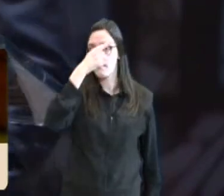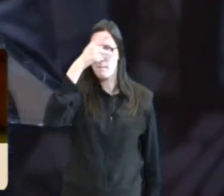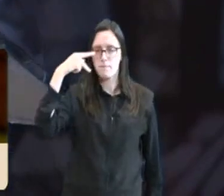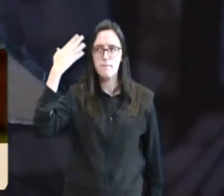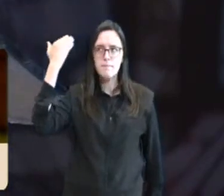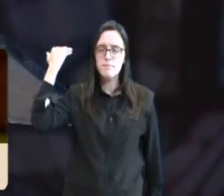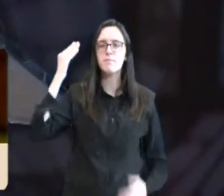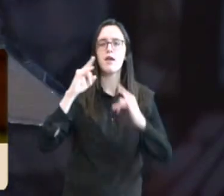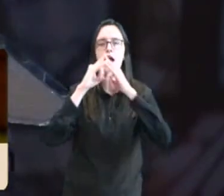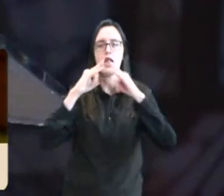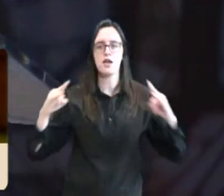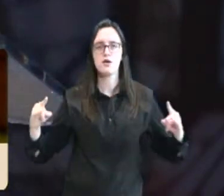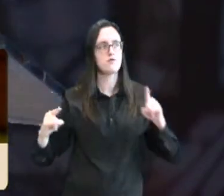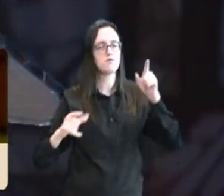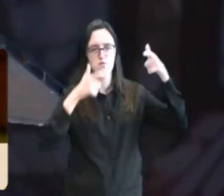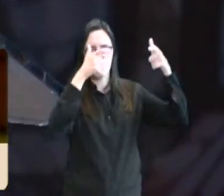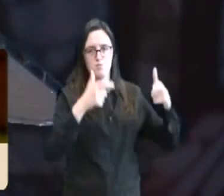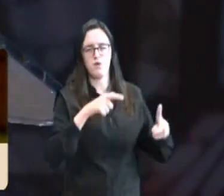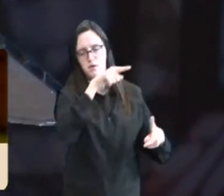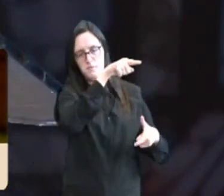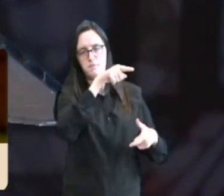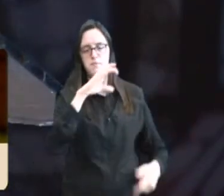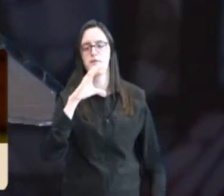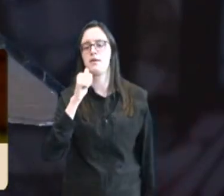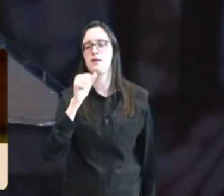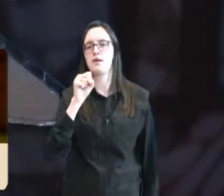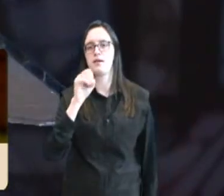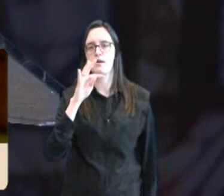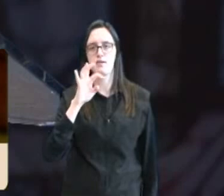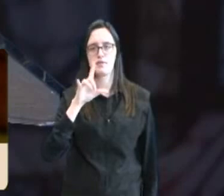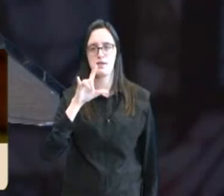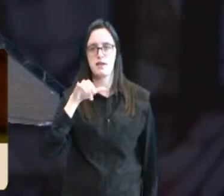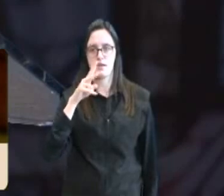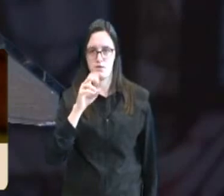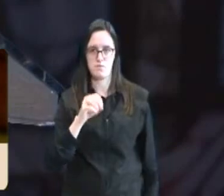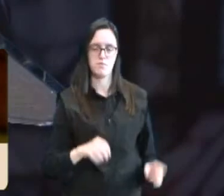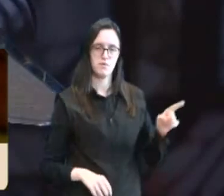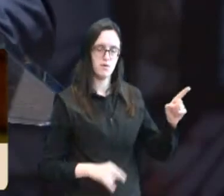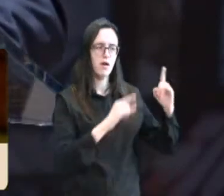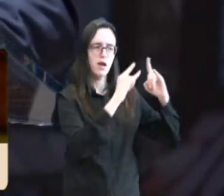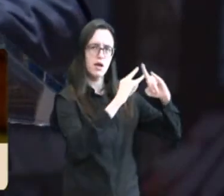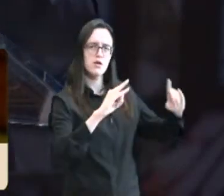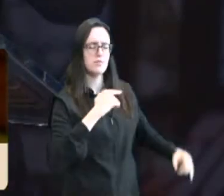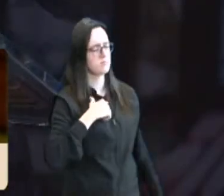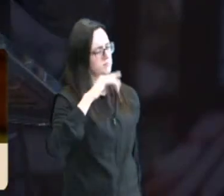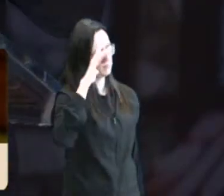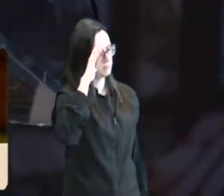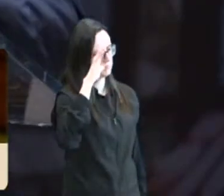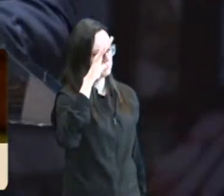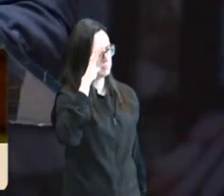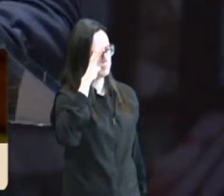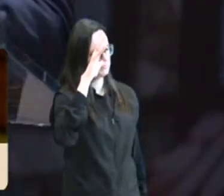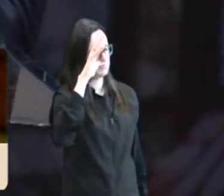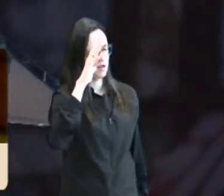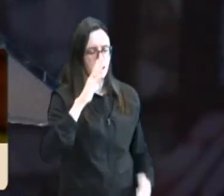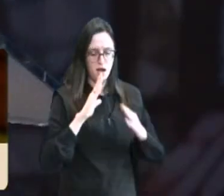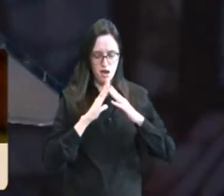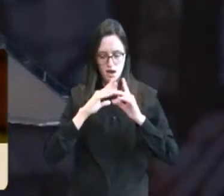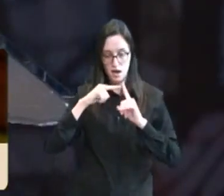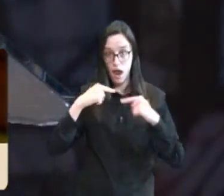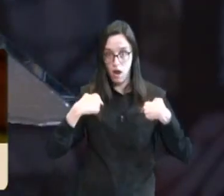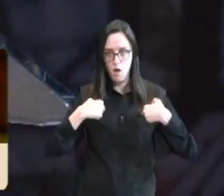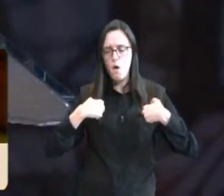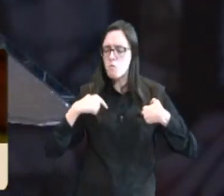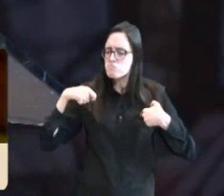retiro nosso, lá no Castelinho, um retiro de pastores, e aquilo ficou na minha cabeça. Que igreja eu quero ser? Que igreja